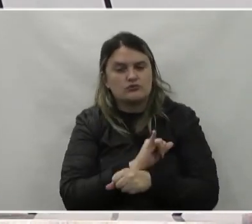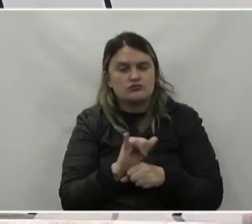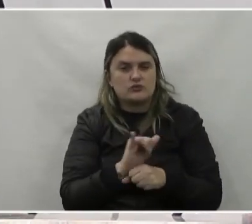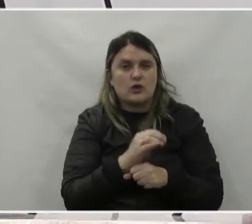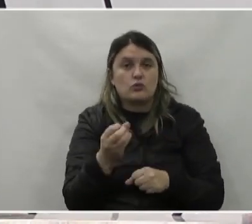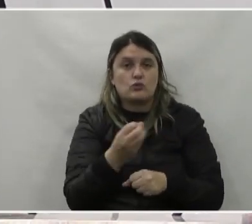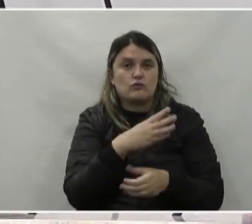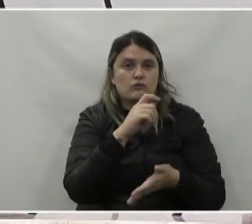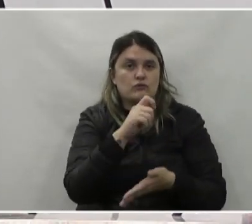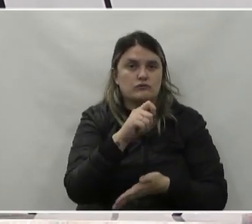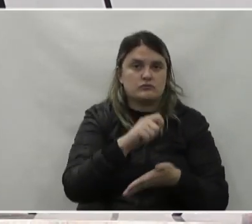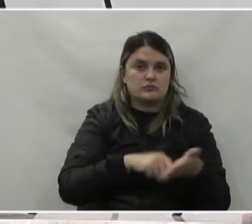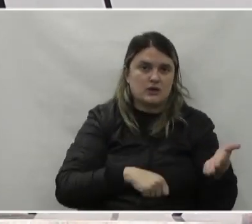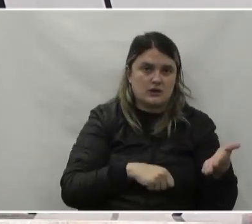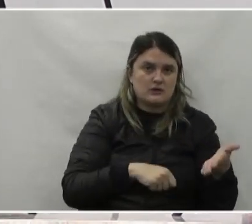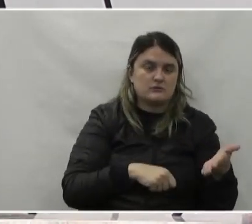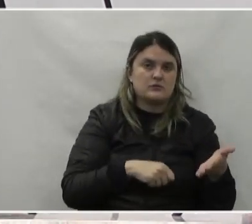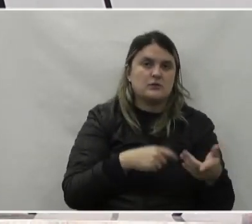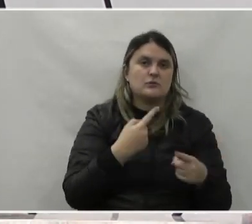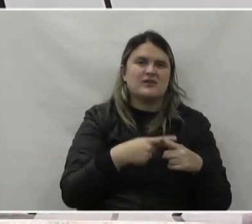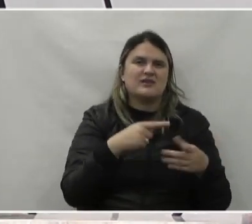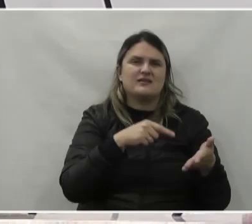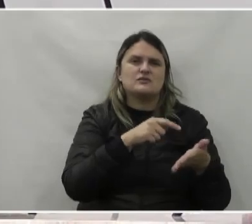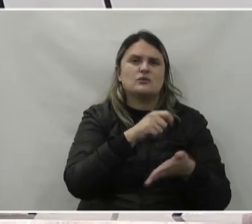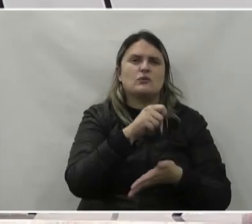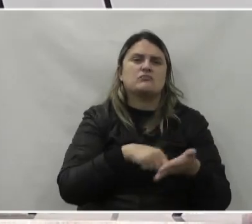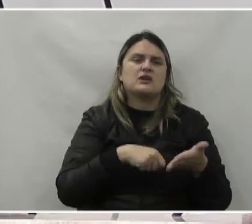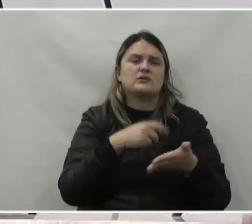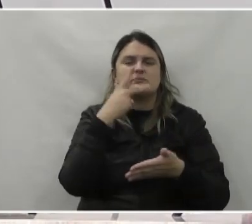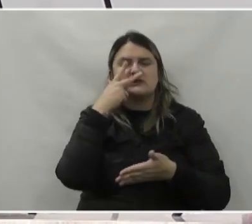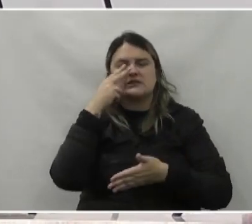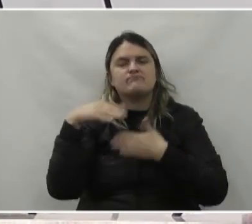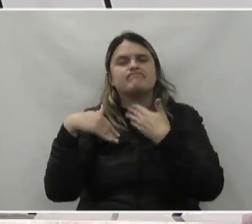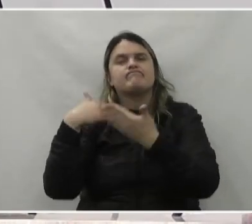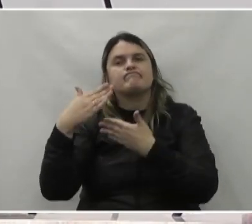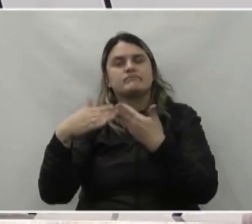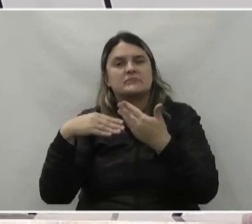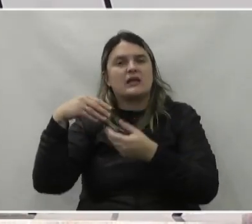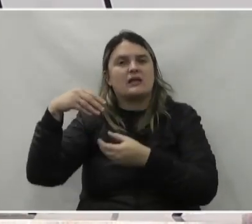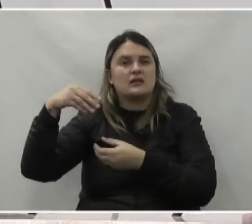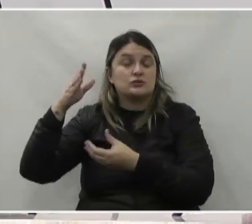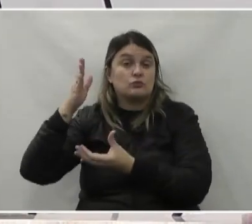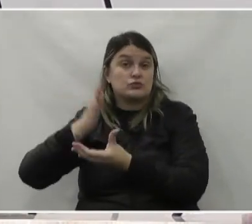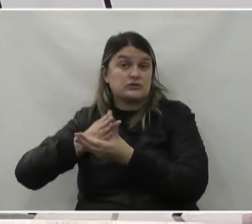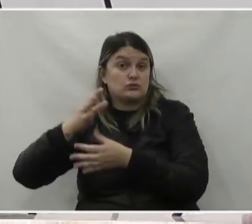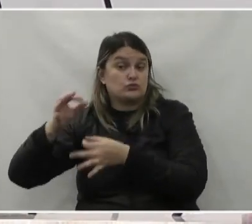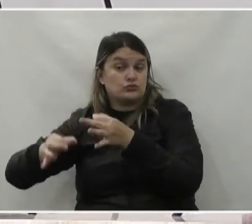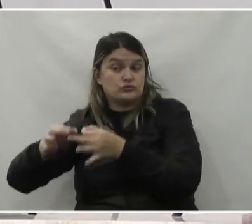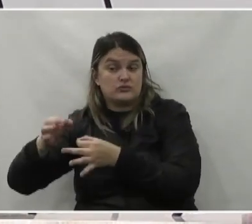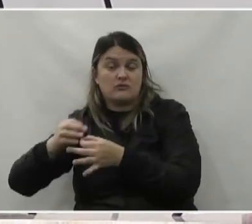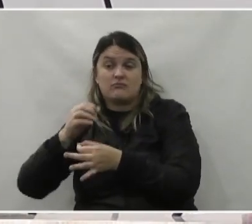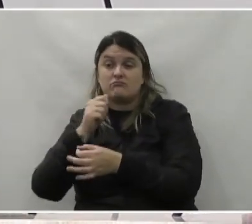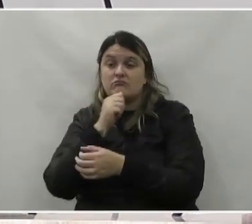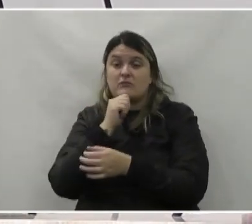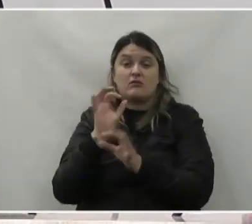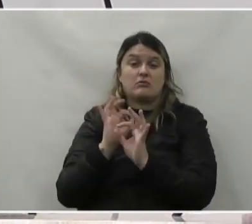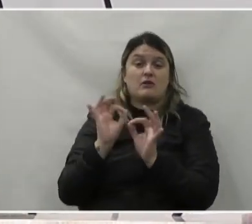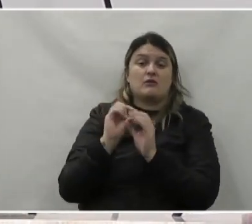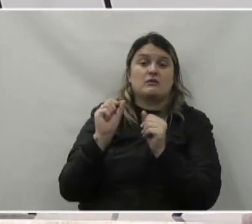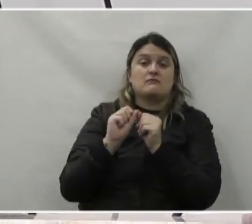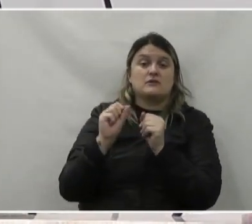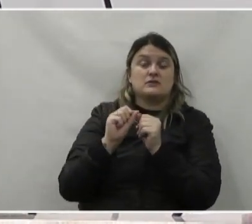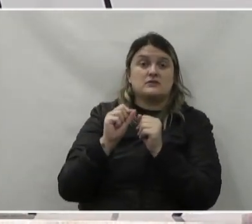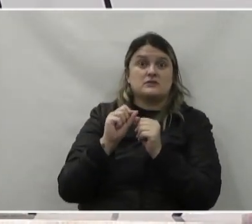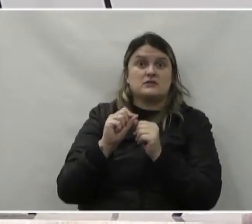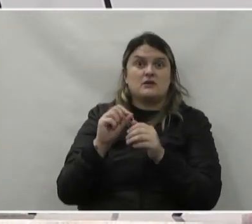contrato que estava há muito tempo aí com um imbróglio judicial e nada poderia ser feito, enquanto não